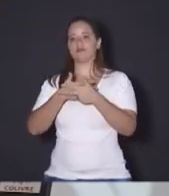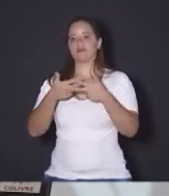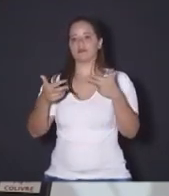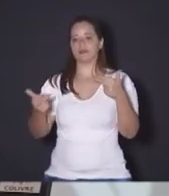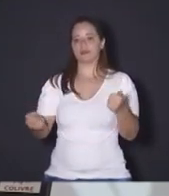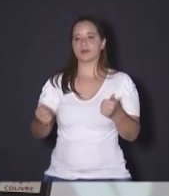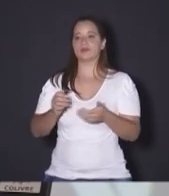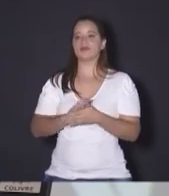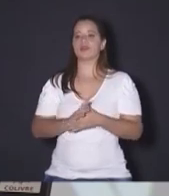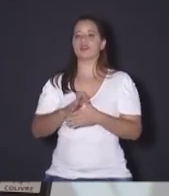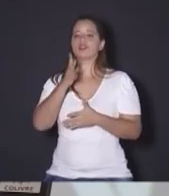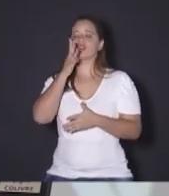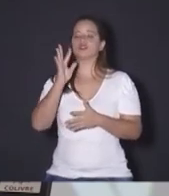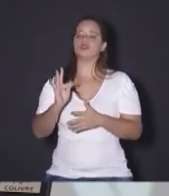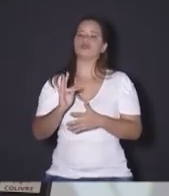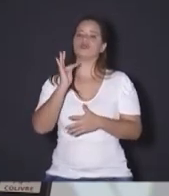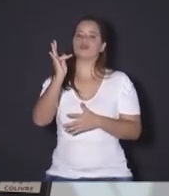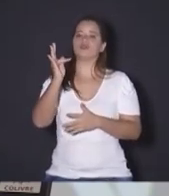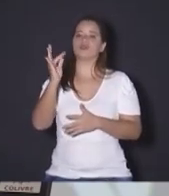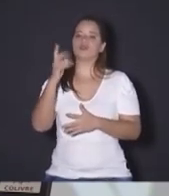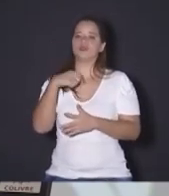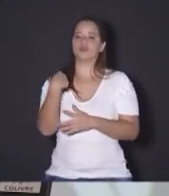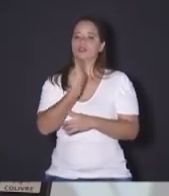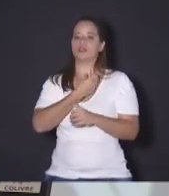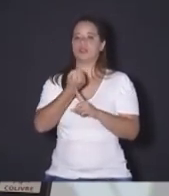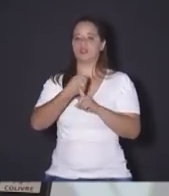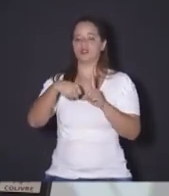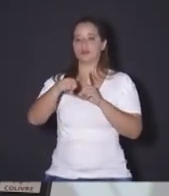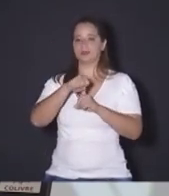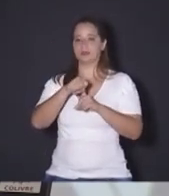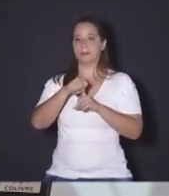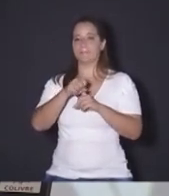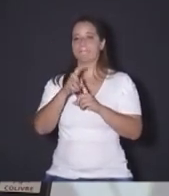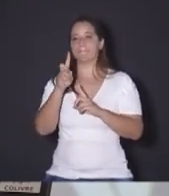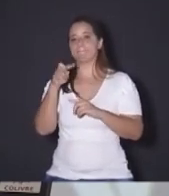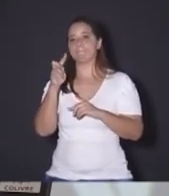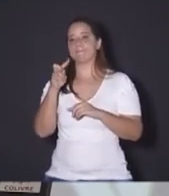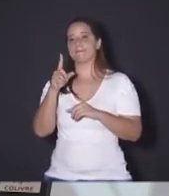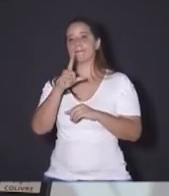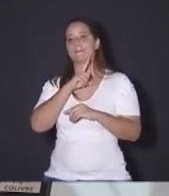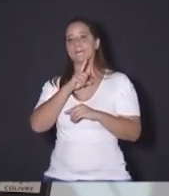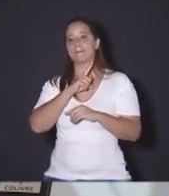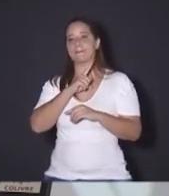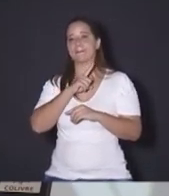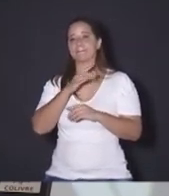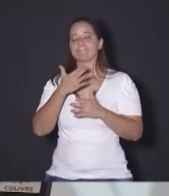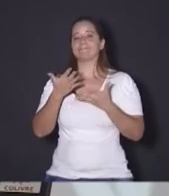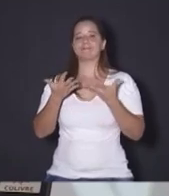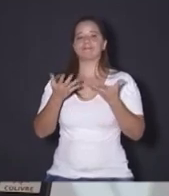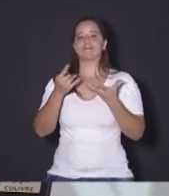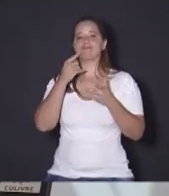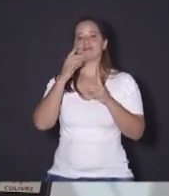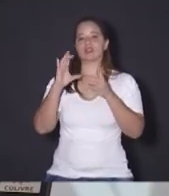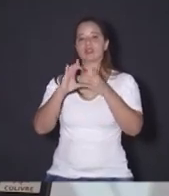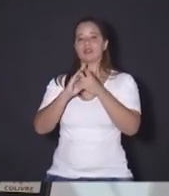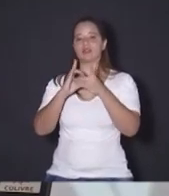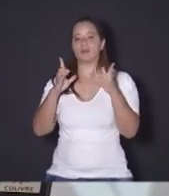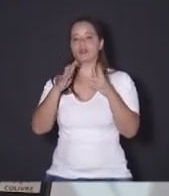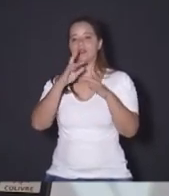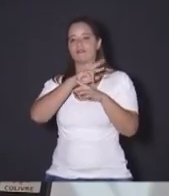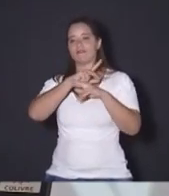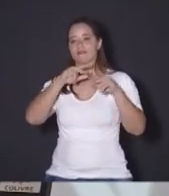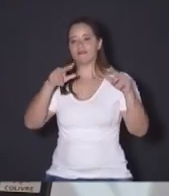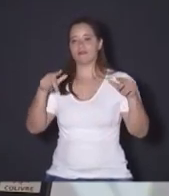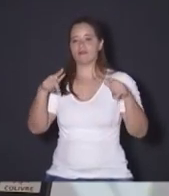e decide o futuro da nossa sociedade é existe é democracia em várias